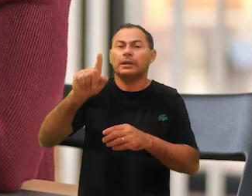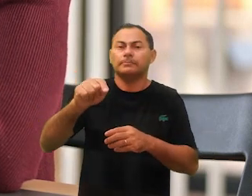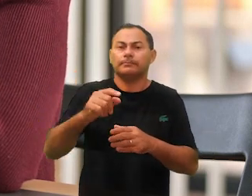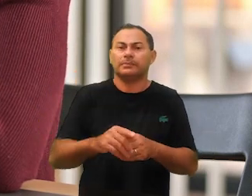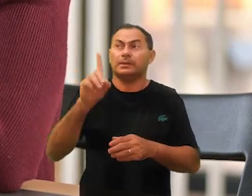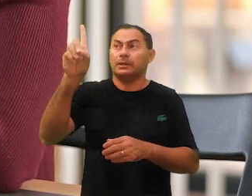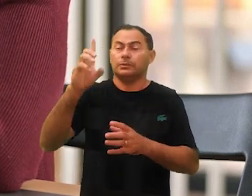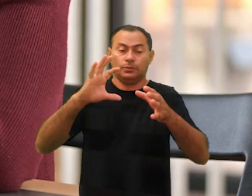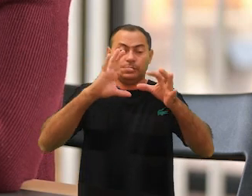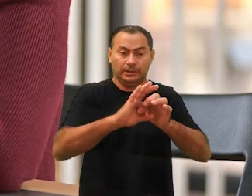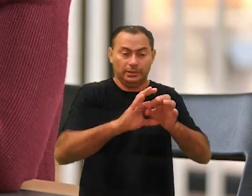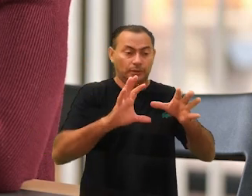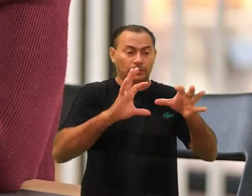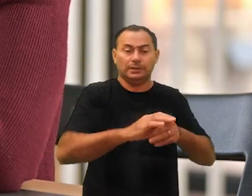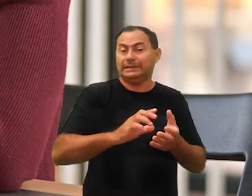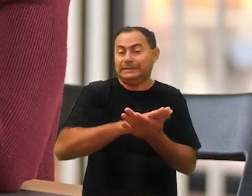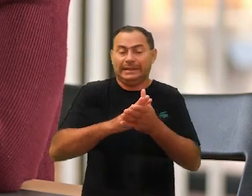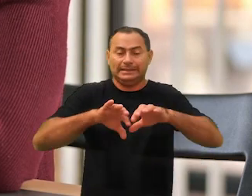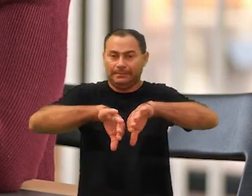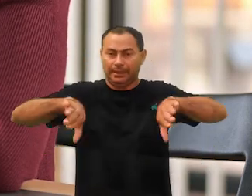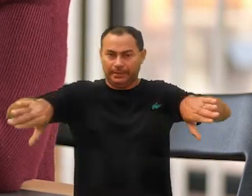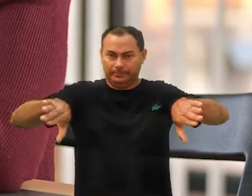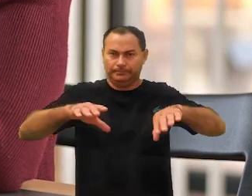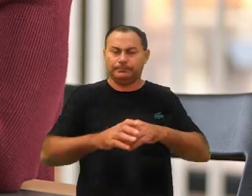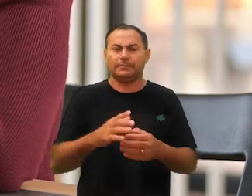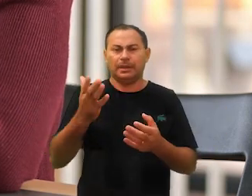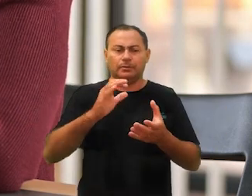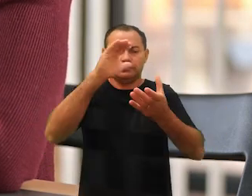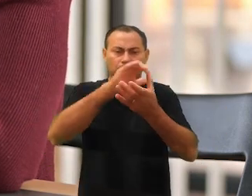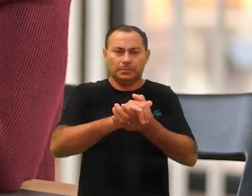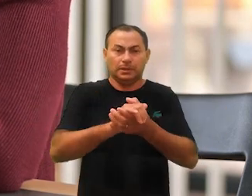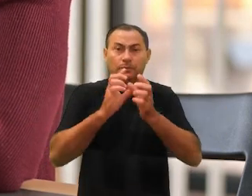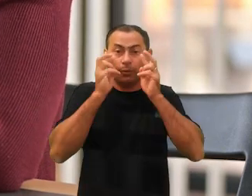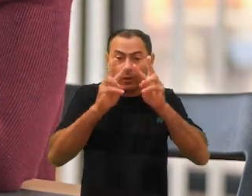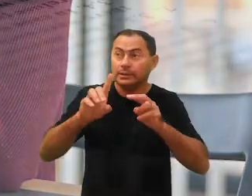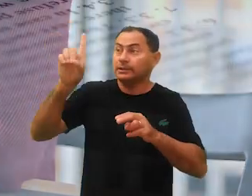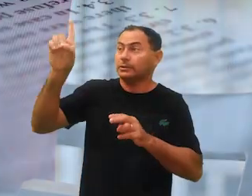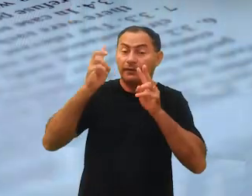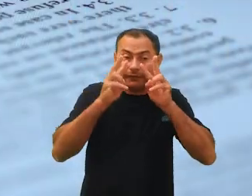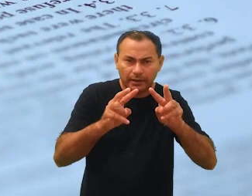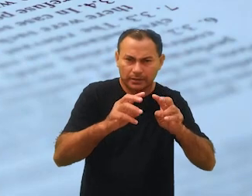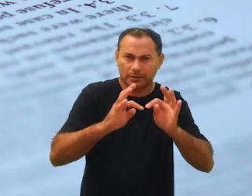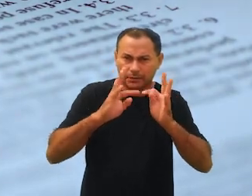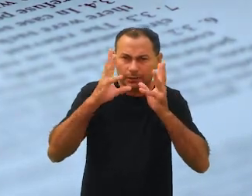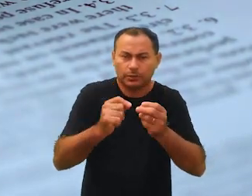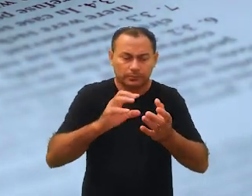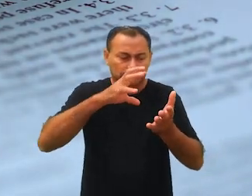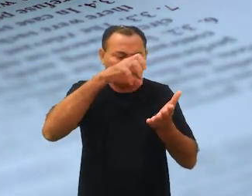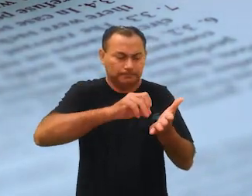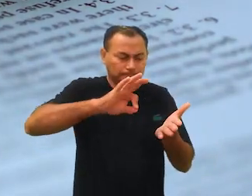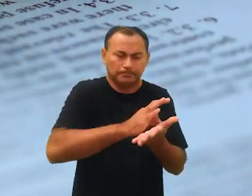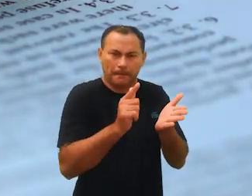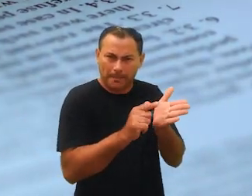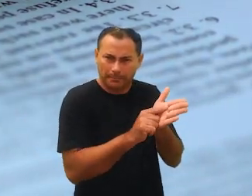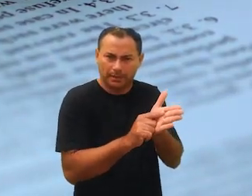Deus? O que Deus uniu, ninguém separe. Este é o casamento aos olhos de Deus. Será que todo mundo que assinou